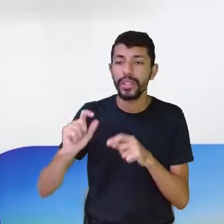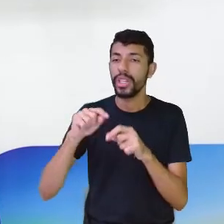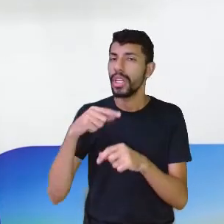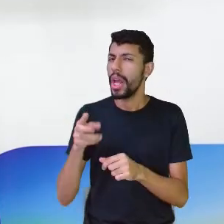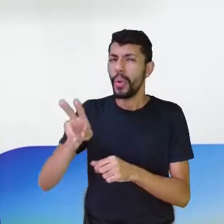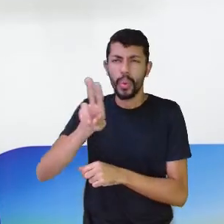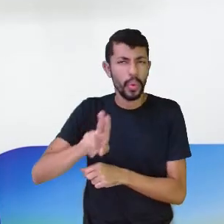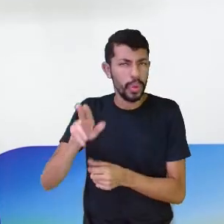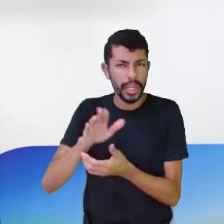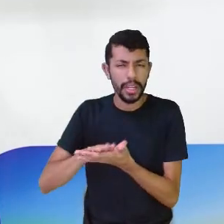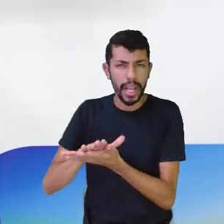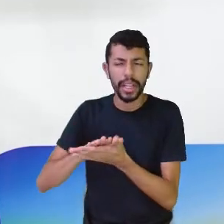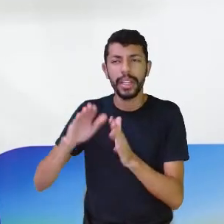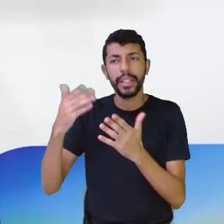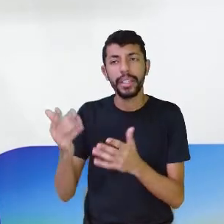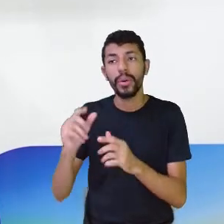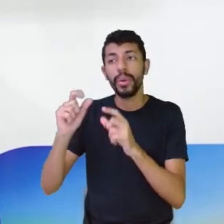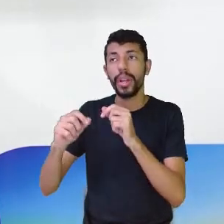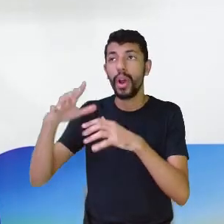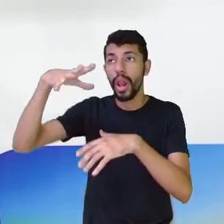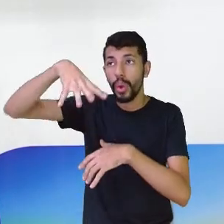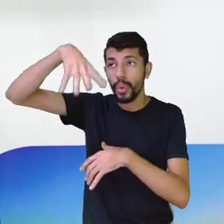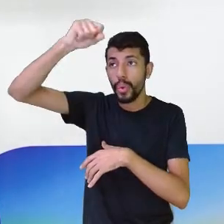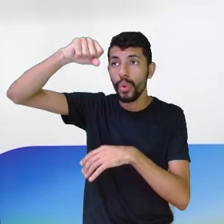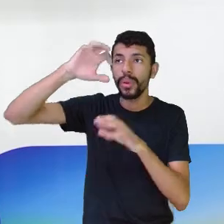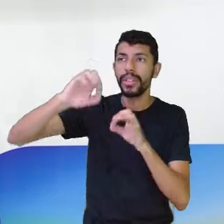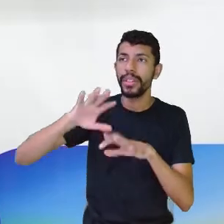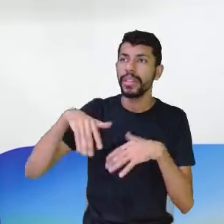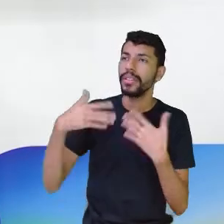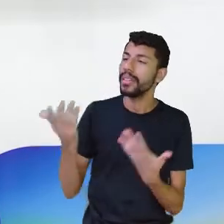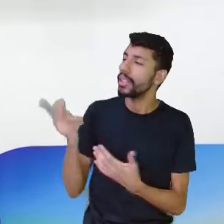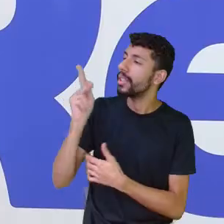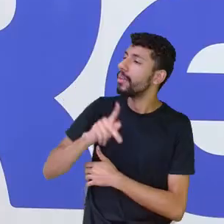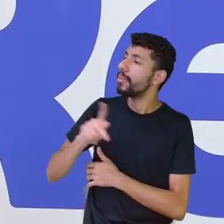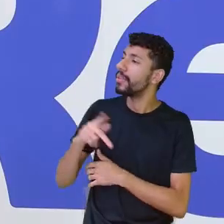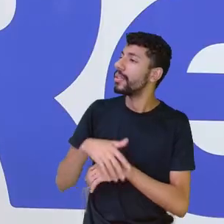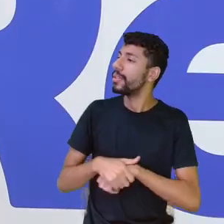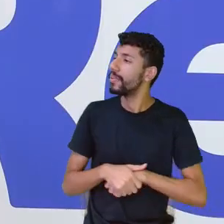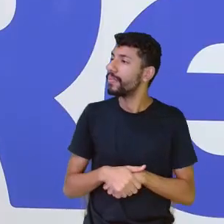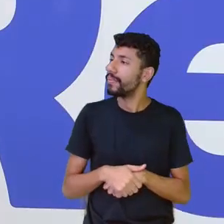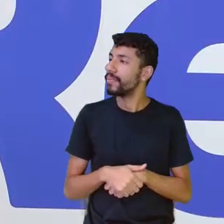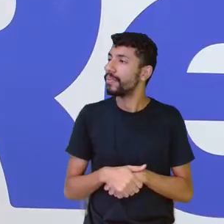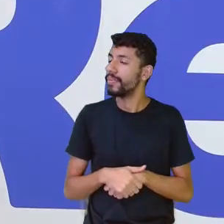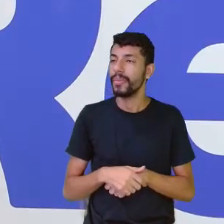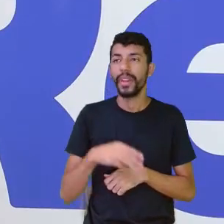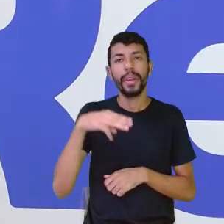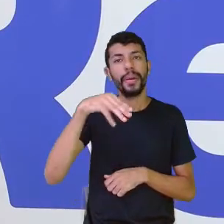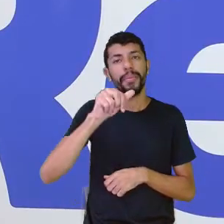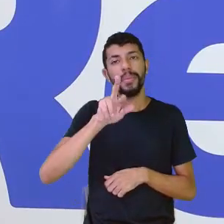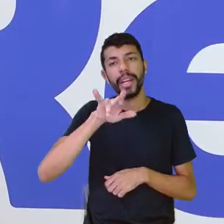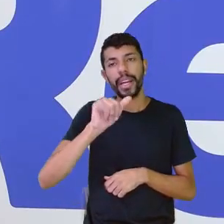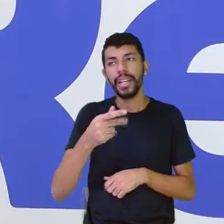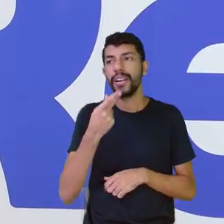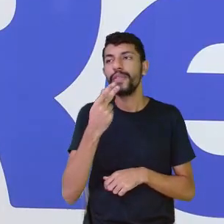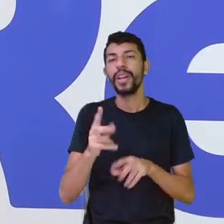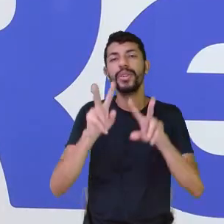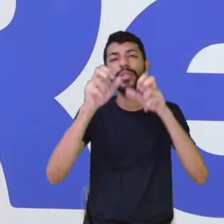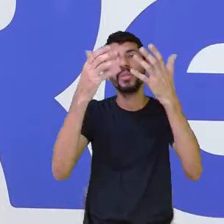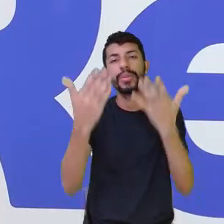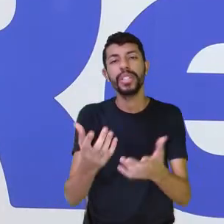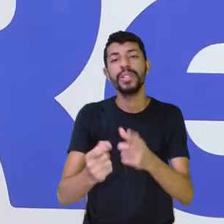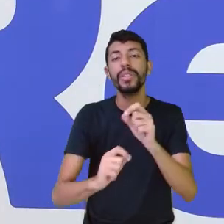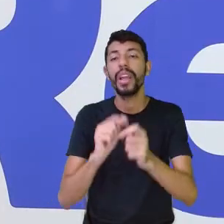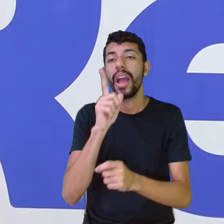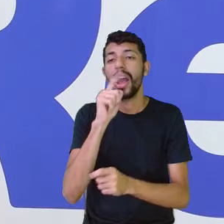a luz e reciclar o lixo, né? Fazer uma coleta seletiva. Diga lá, professora. Maria citou exatamente a questão da economia